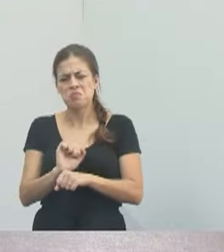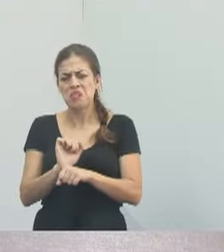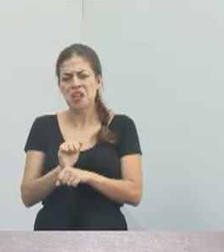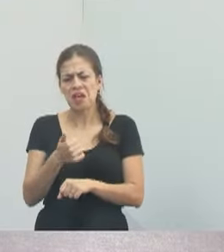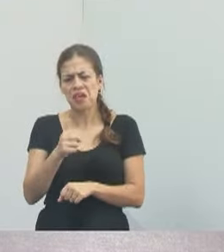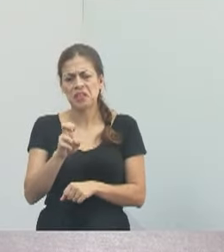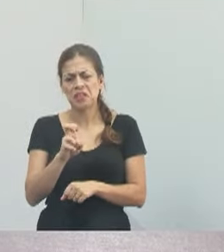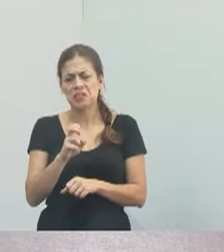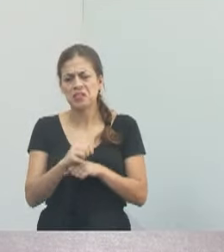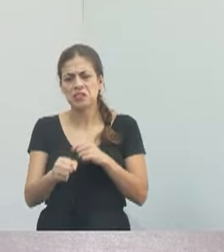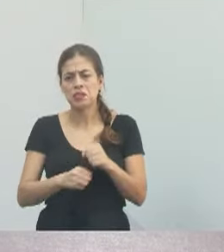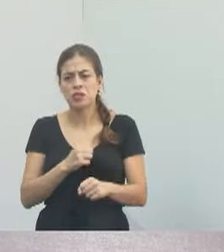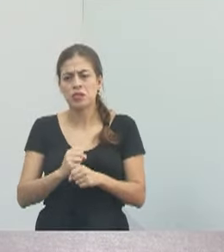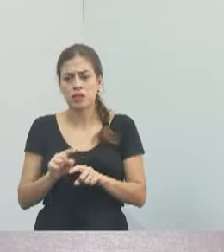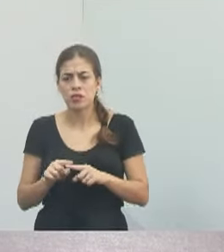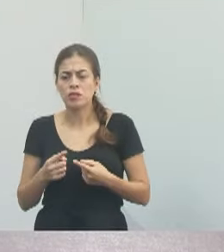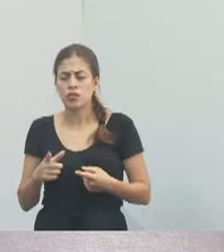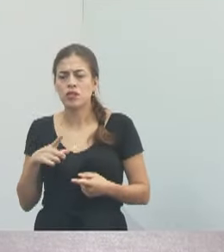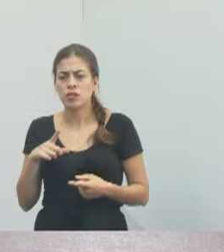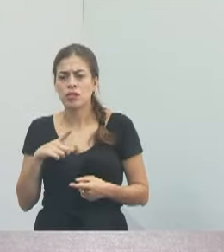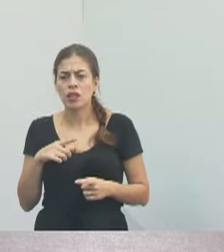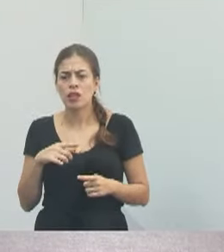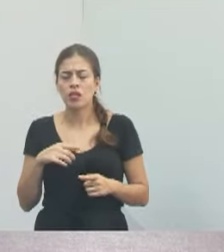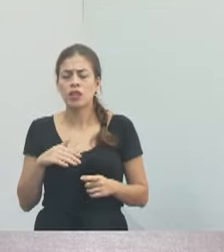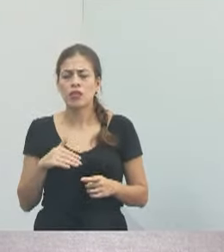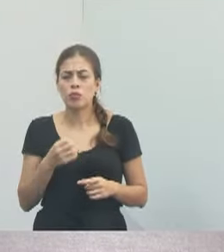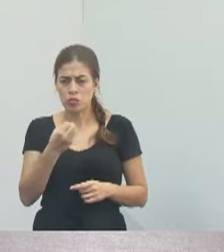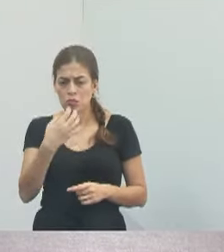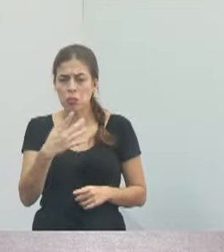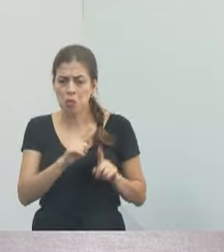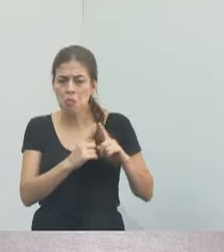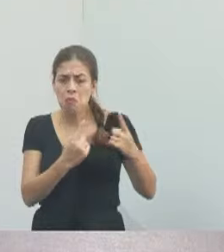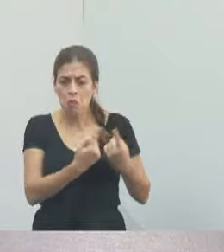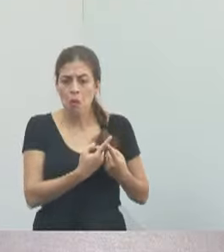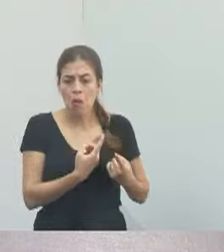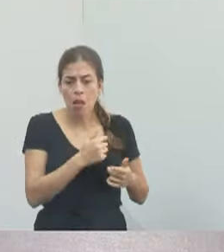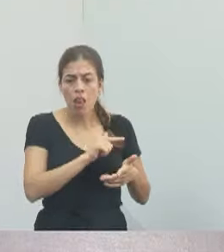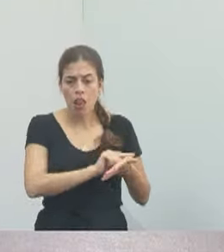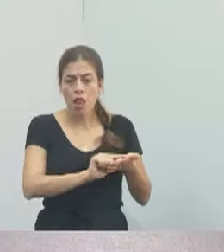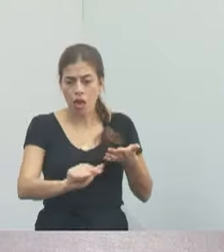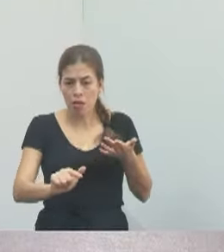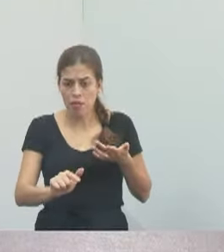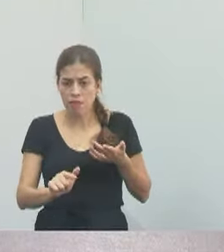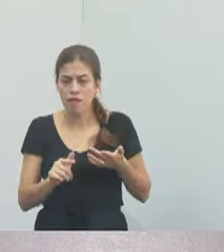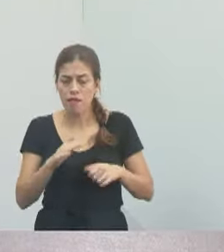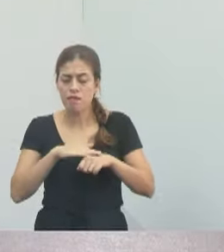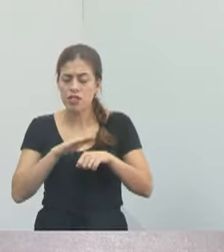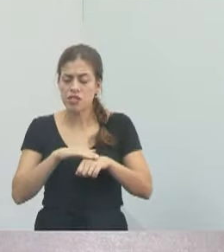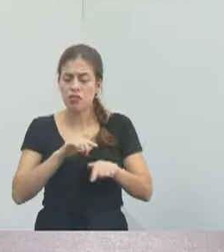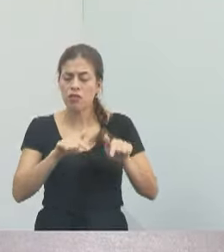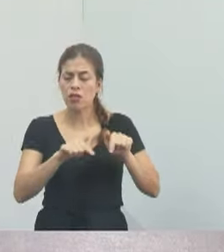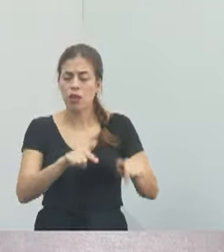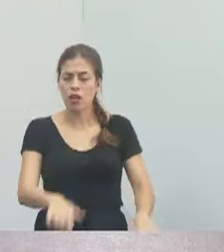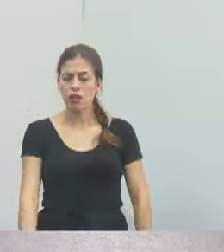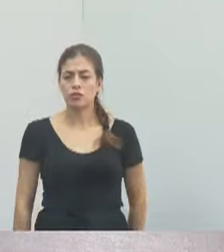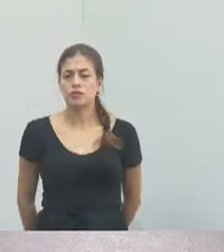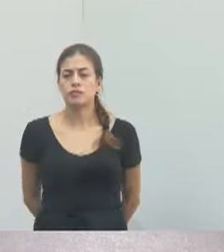mas se Deus quiser tem uma um pessoal muito bom na limpeza pública que vai realizar esse